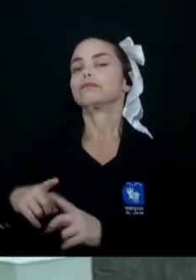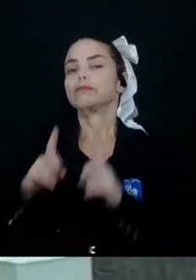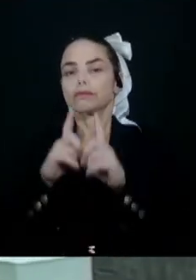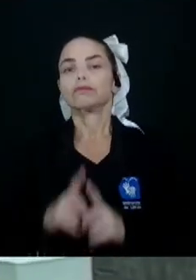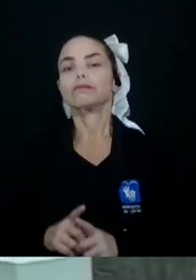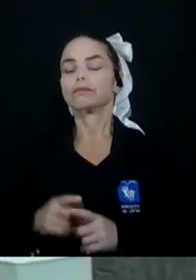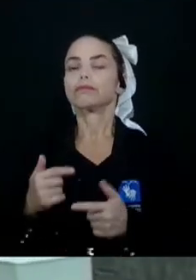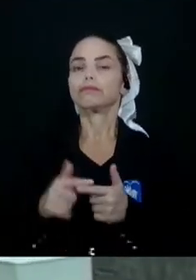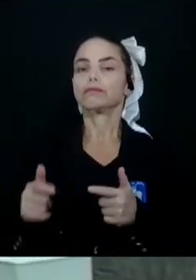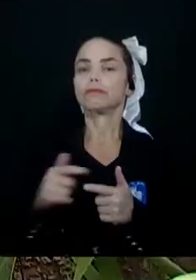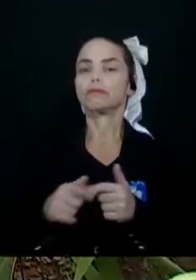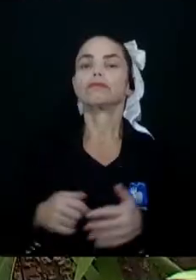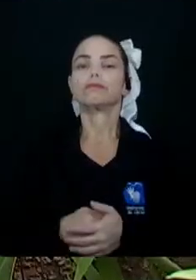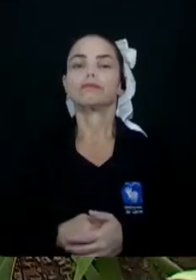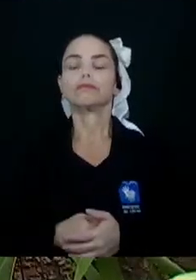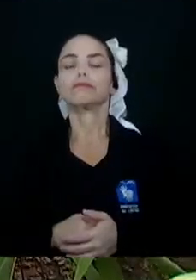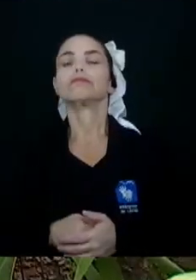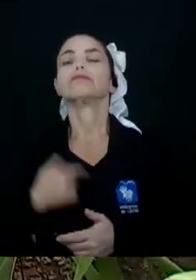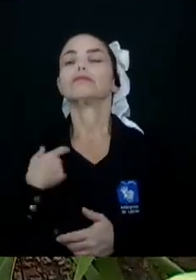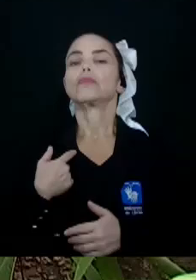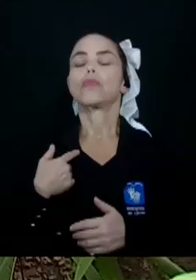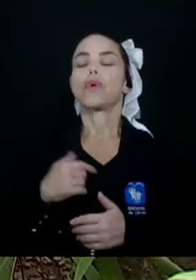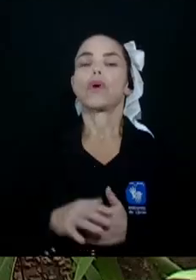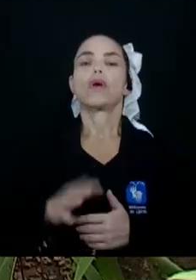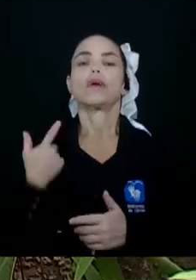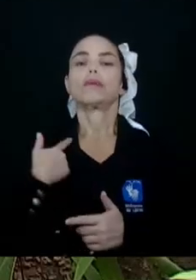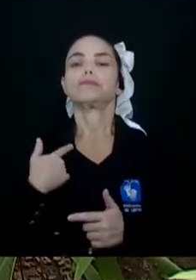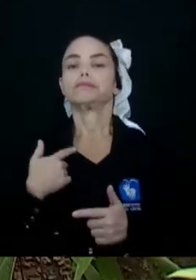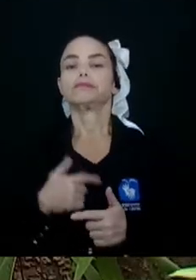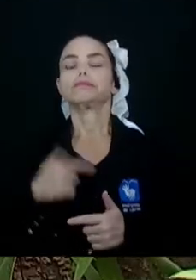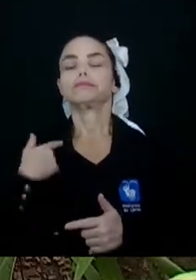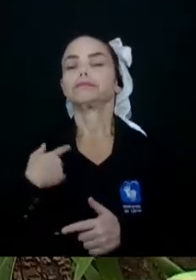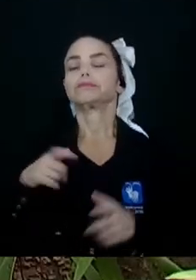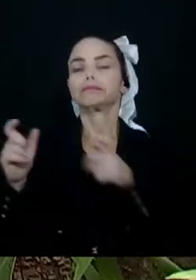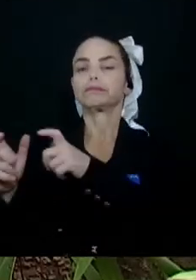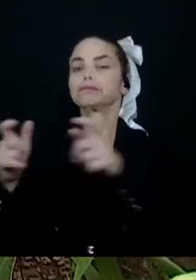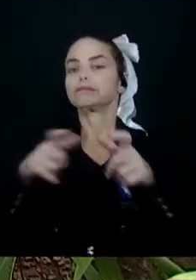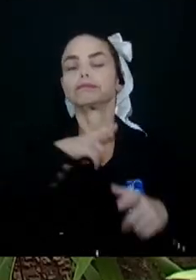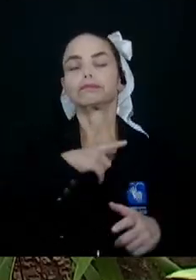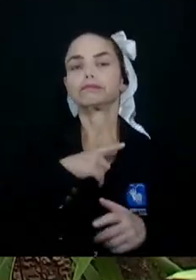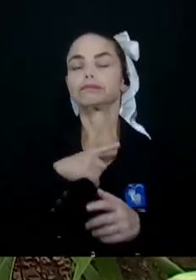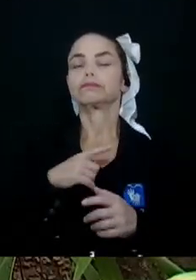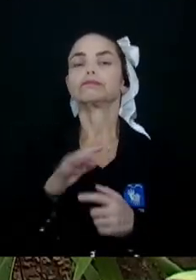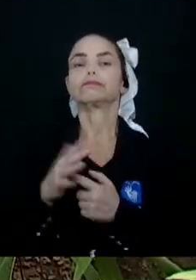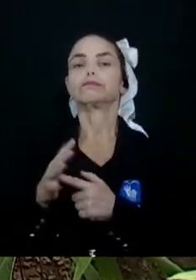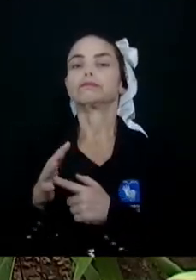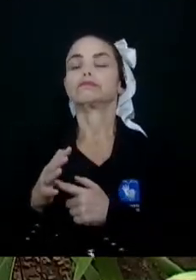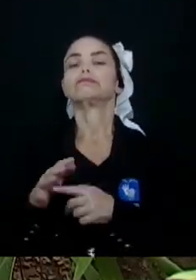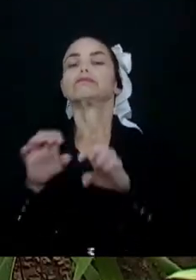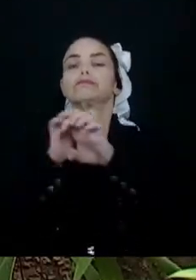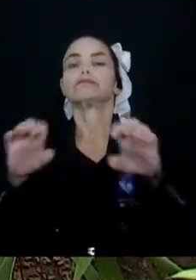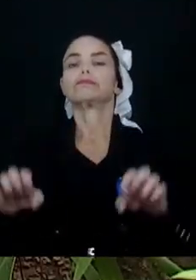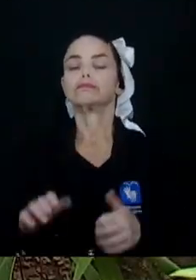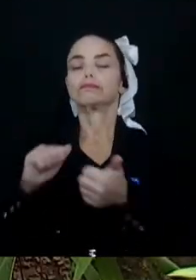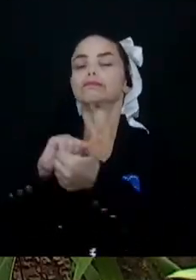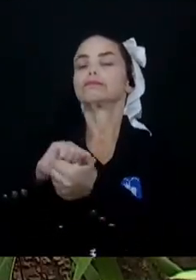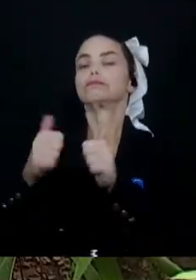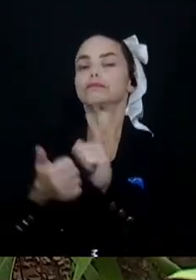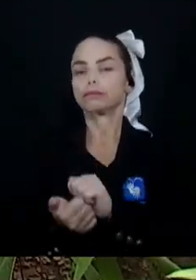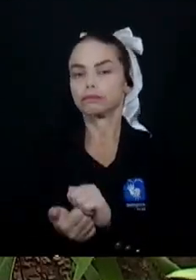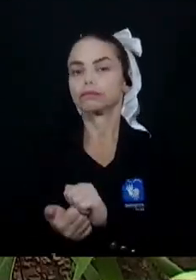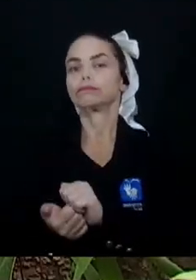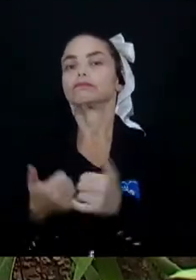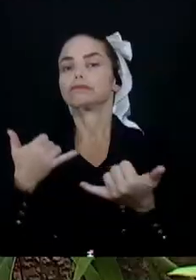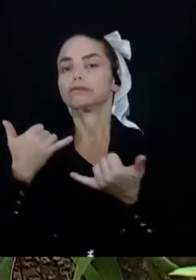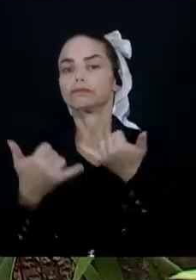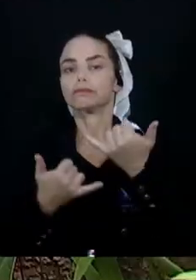de mobilidade também. Os espaços deverão conter equipamentos e estruturas adaptadas, incluindo brinquedos sensoriais